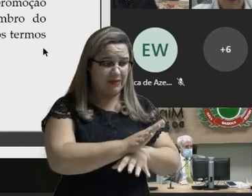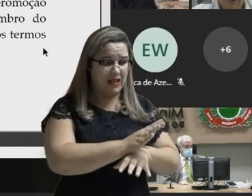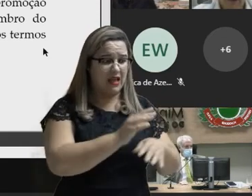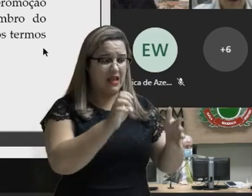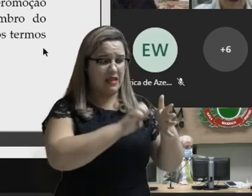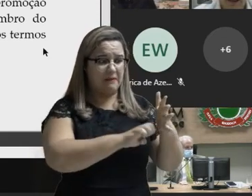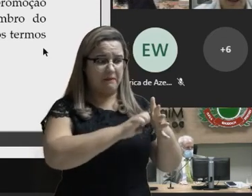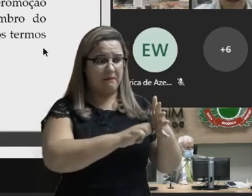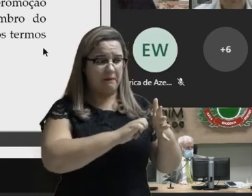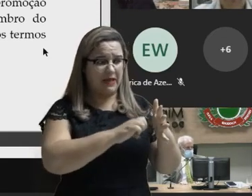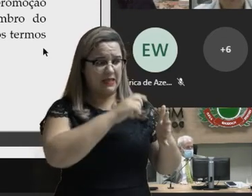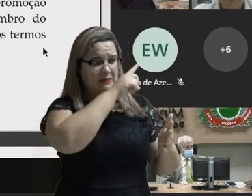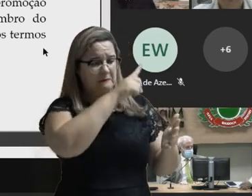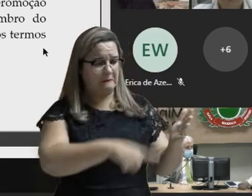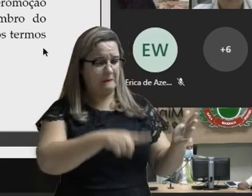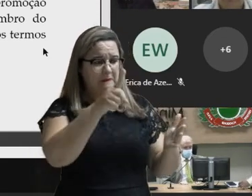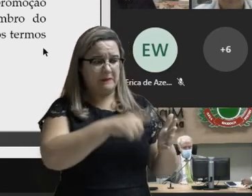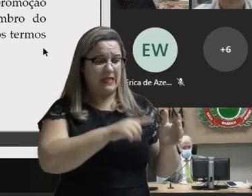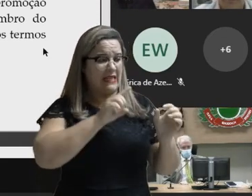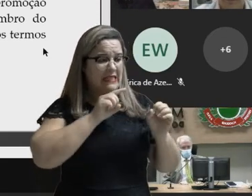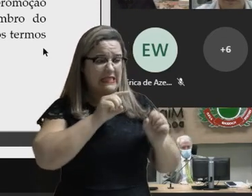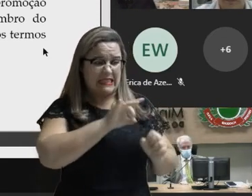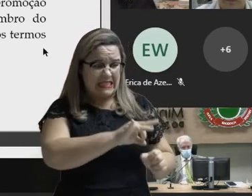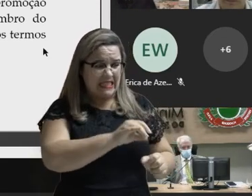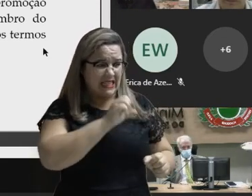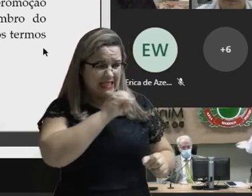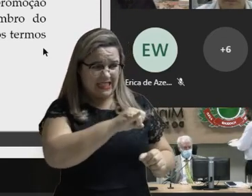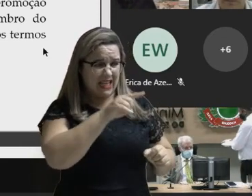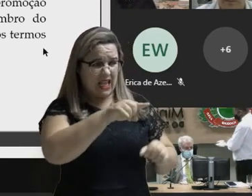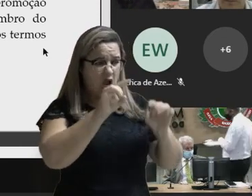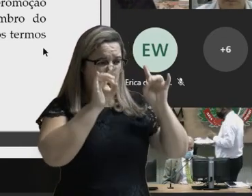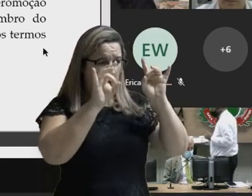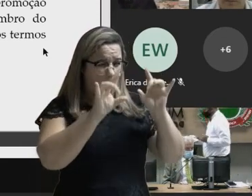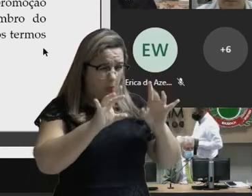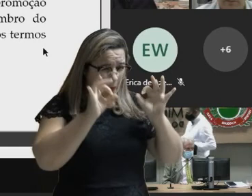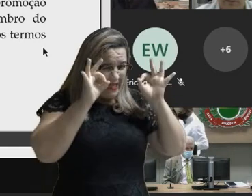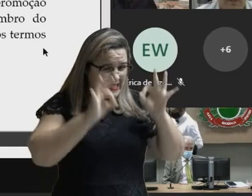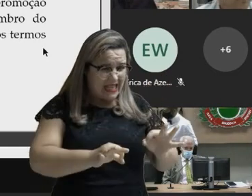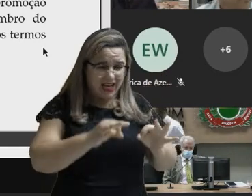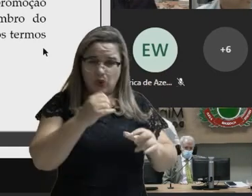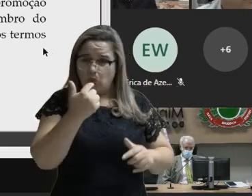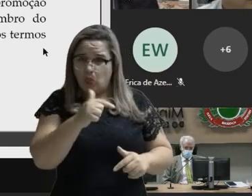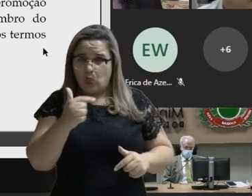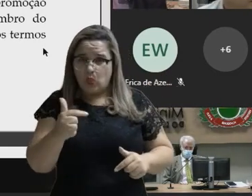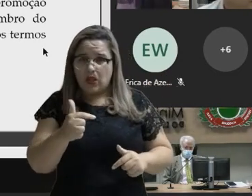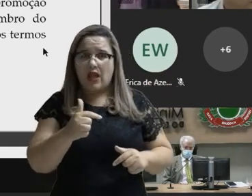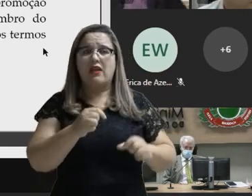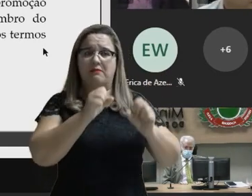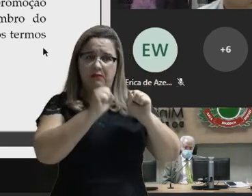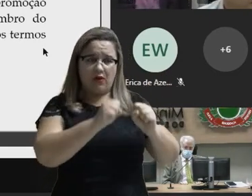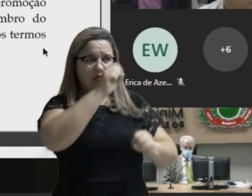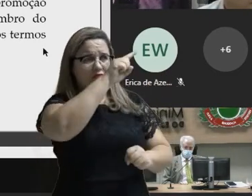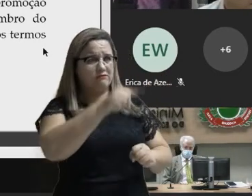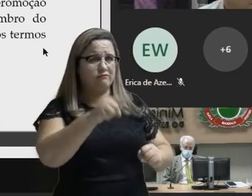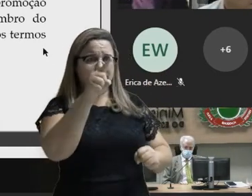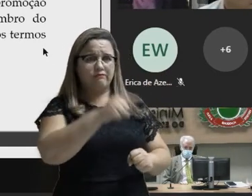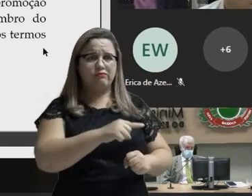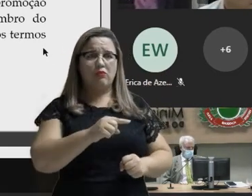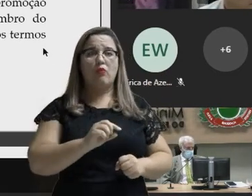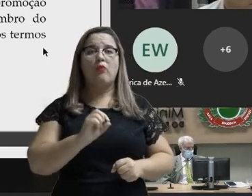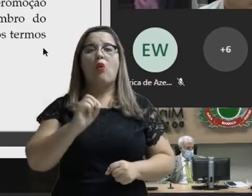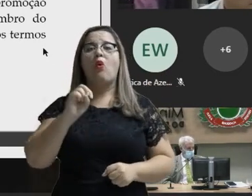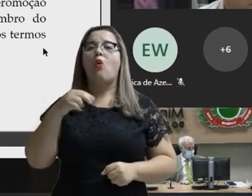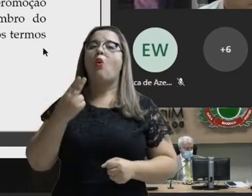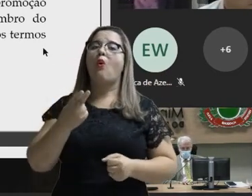sejam cumpridas as exigências do órgão ambiental para a expedição das licenças ambientais, ou efetuar